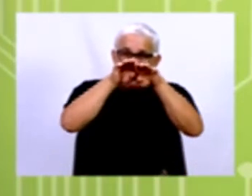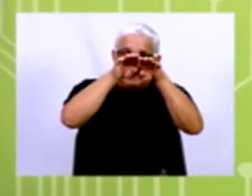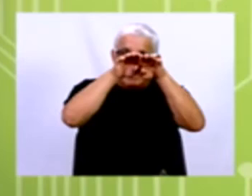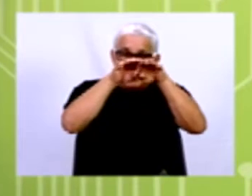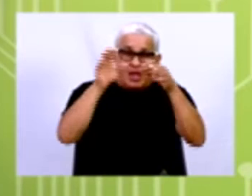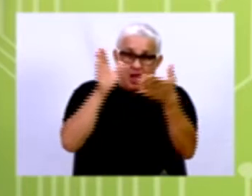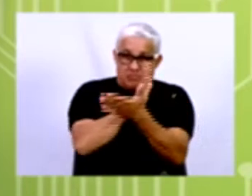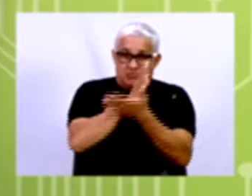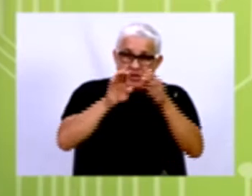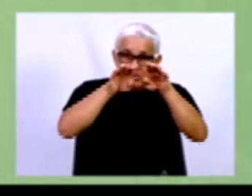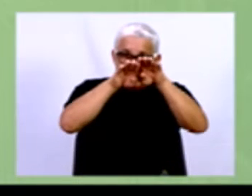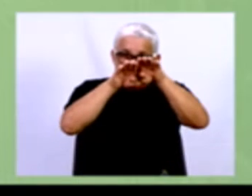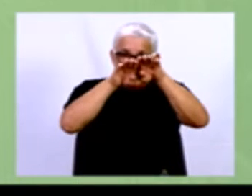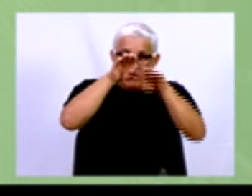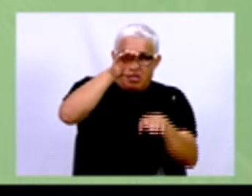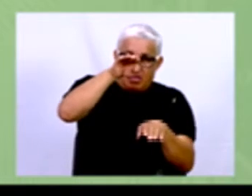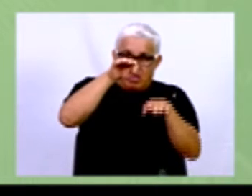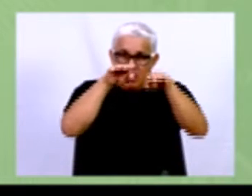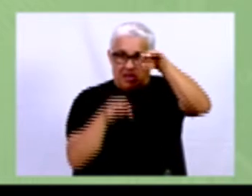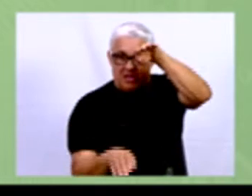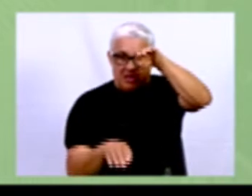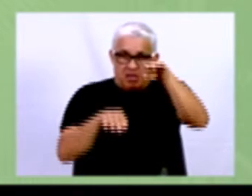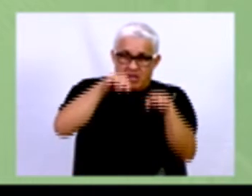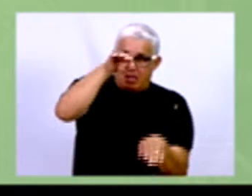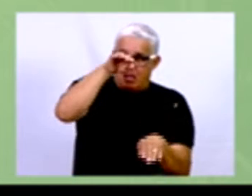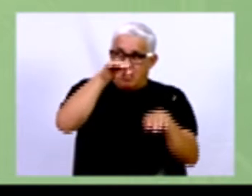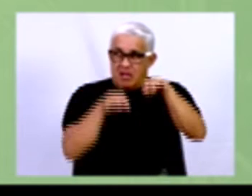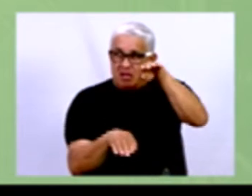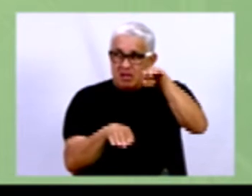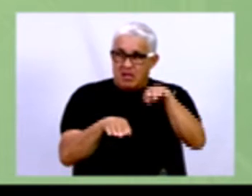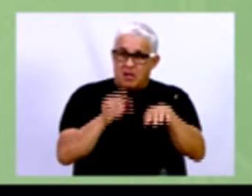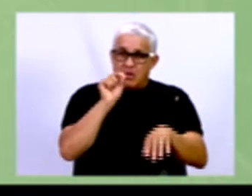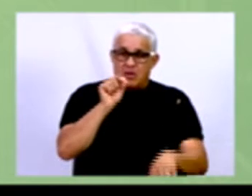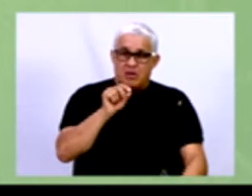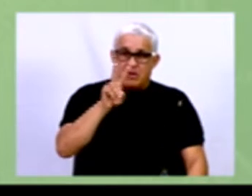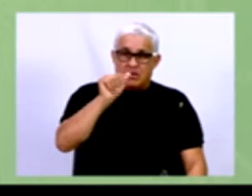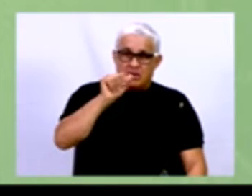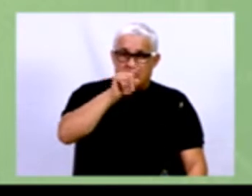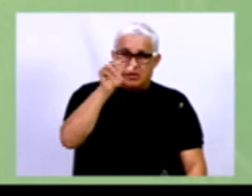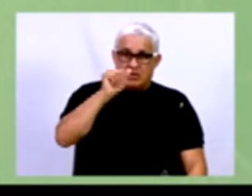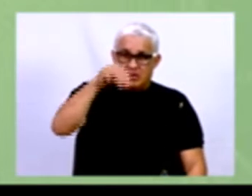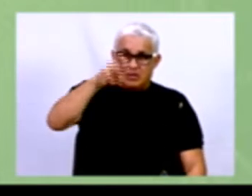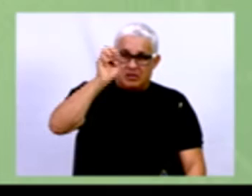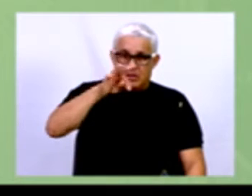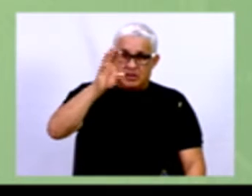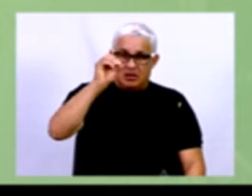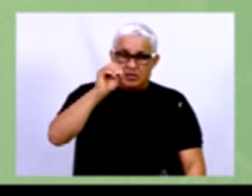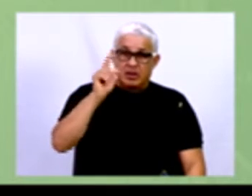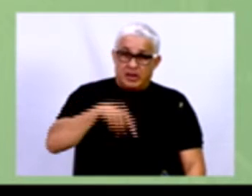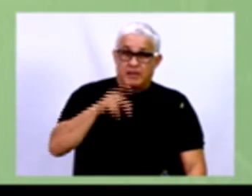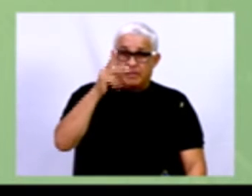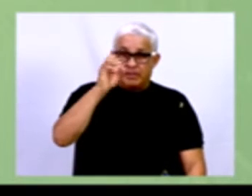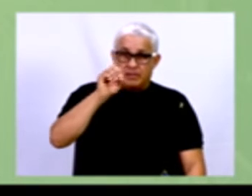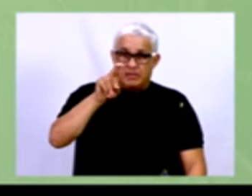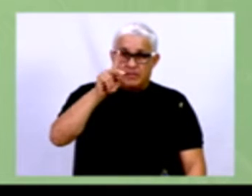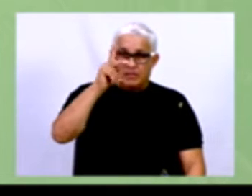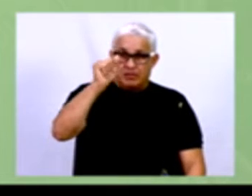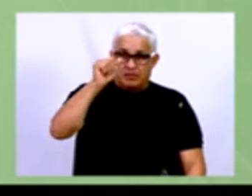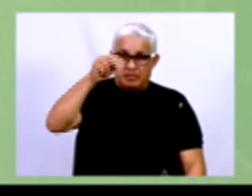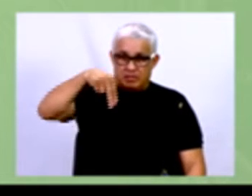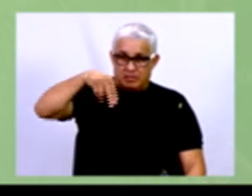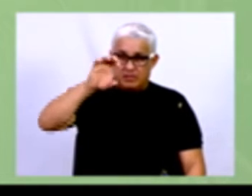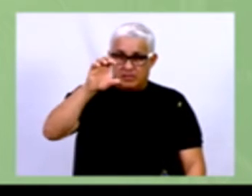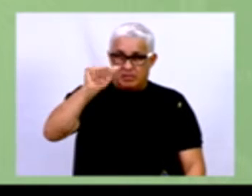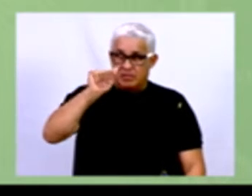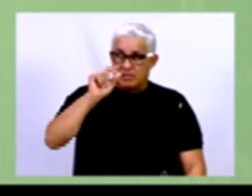desequilibradoras que são inerentes ao próprio sistema. Quais são esses vazamentos? O primeiro deles é a poupança. Por que a poupança é um